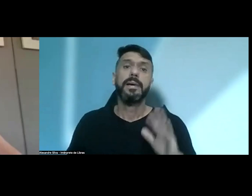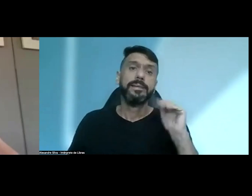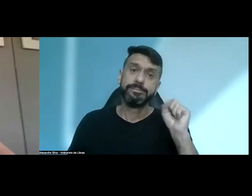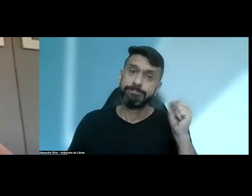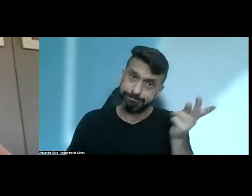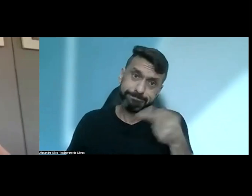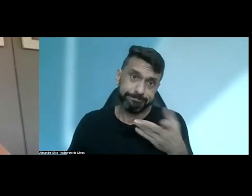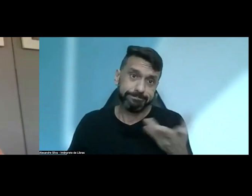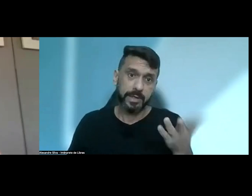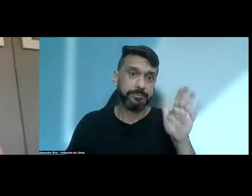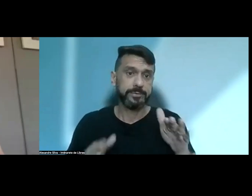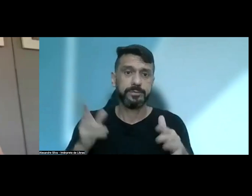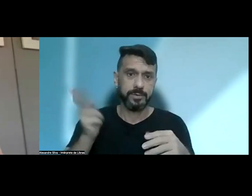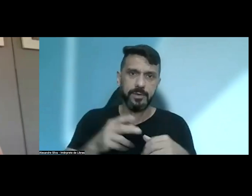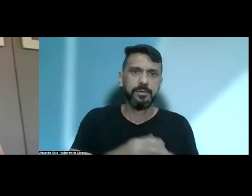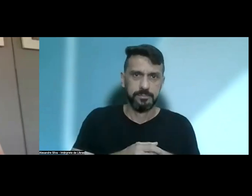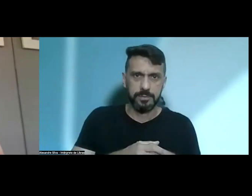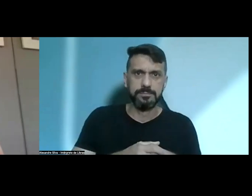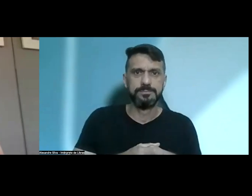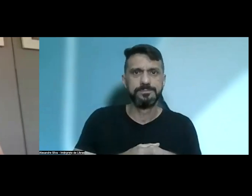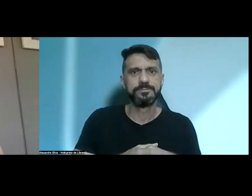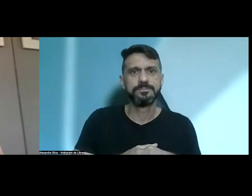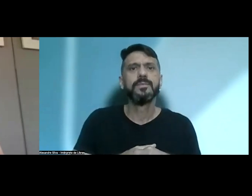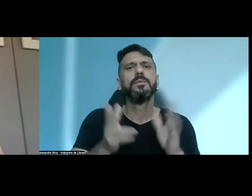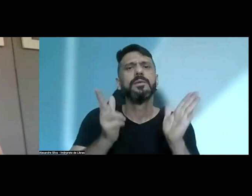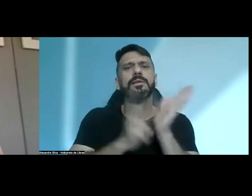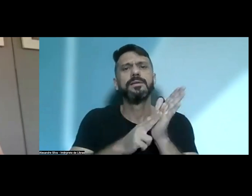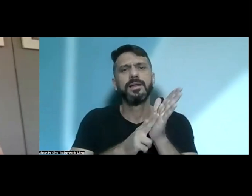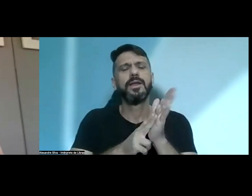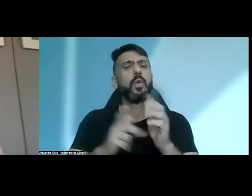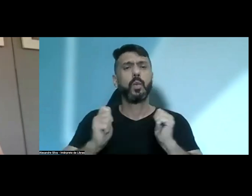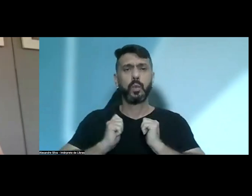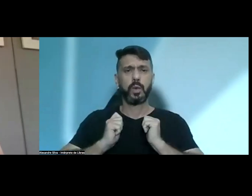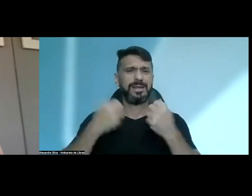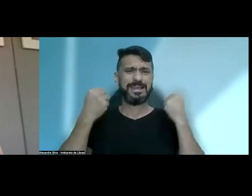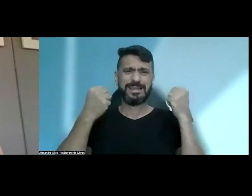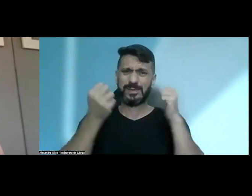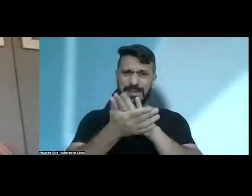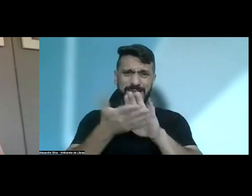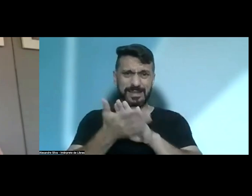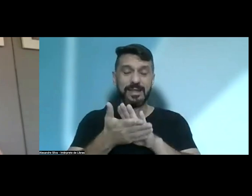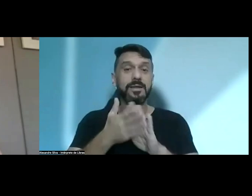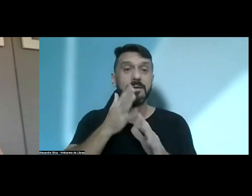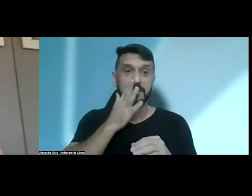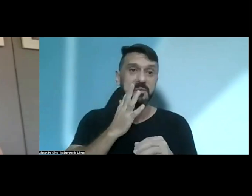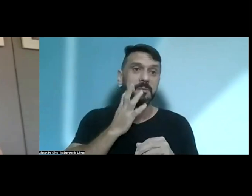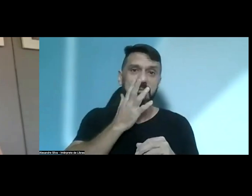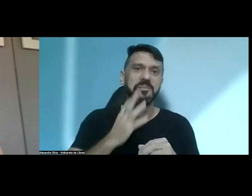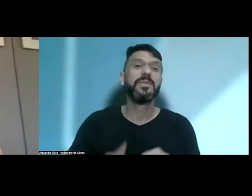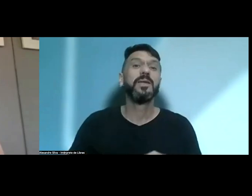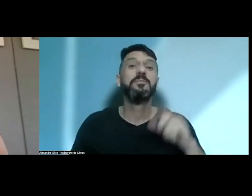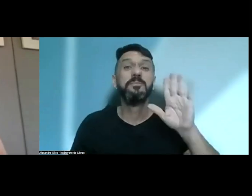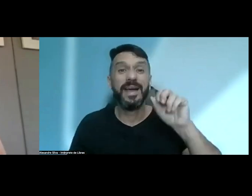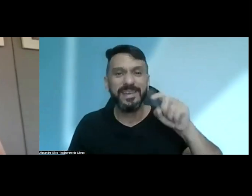Nem sempre acontece. Eu, assim, admito, eu sou a pessoa mais sedentária, mas, Mas assim, quanto depois de tempo hoje,